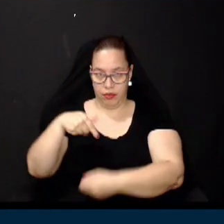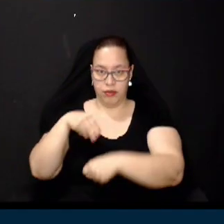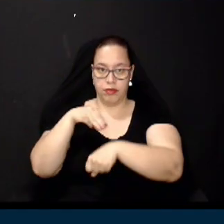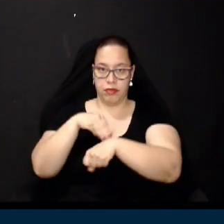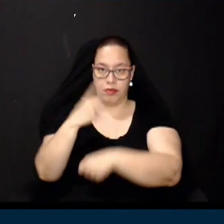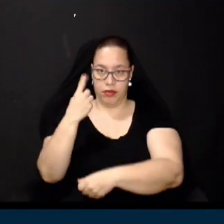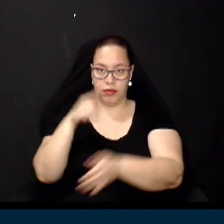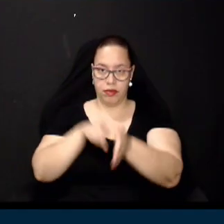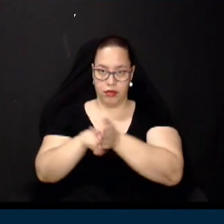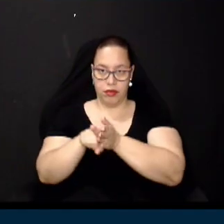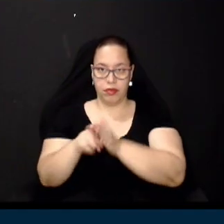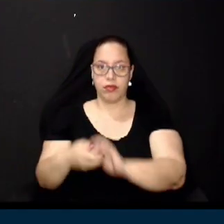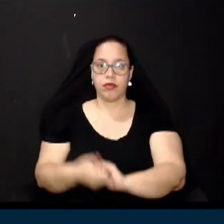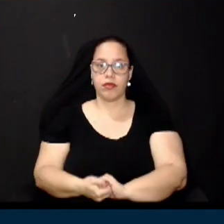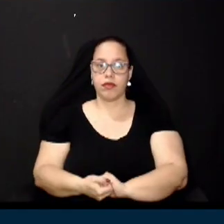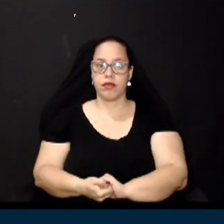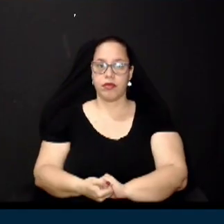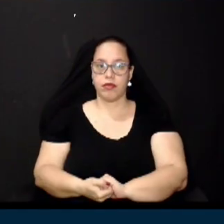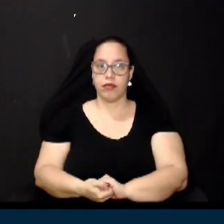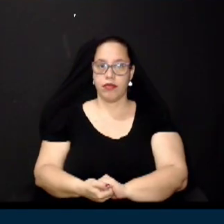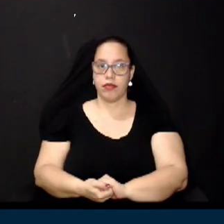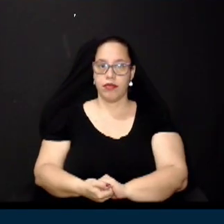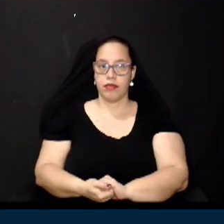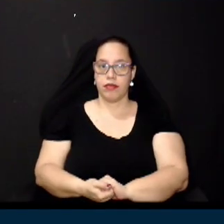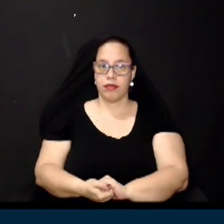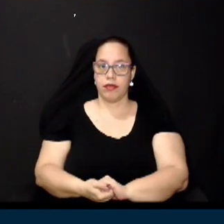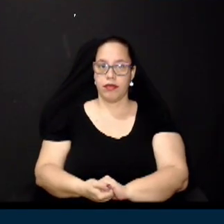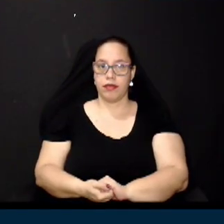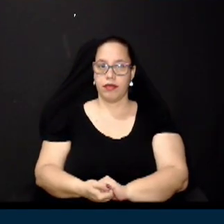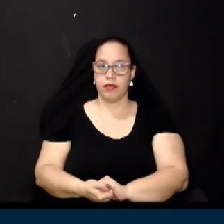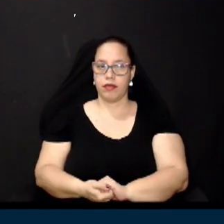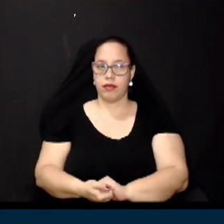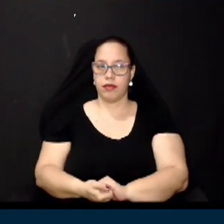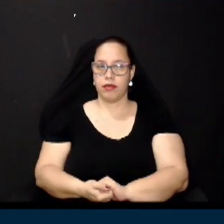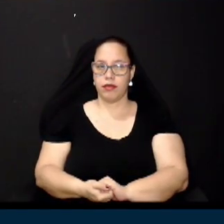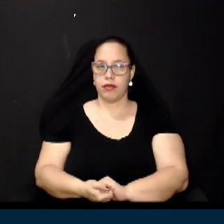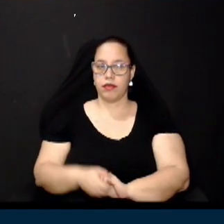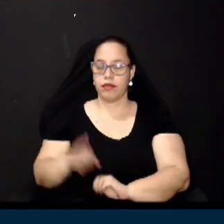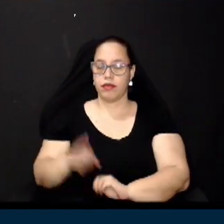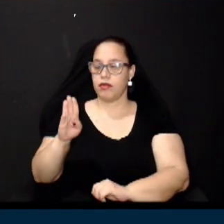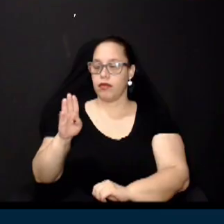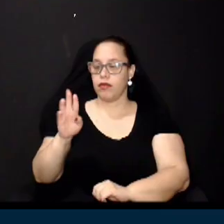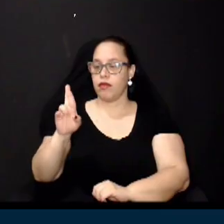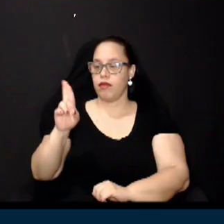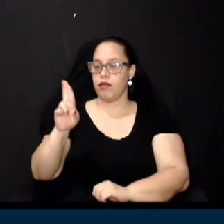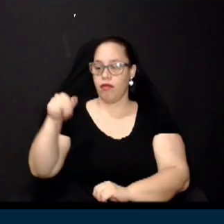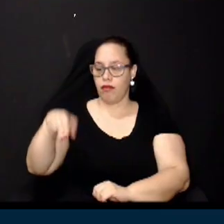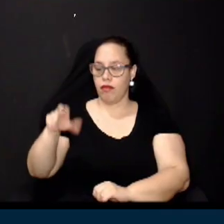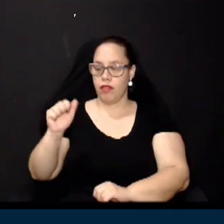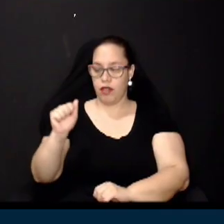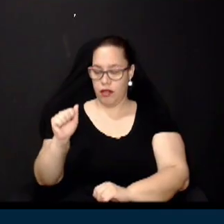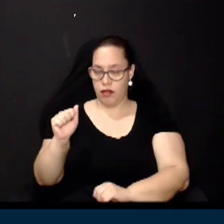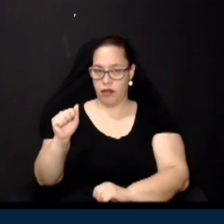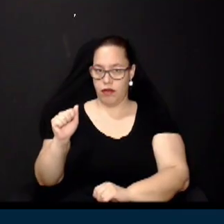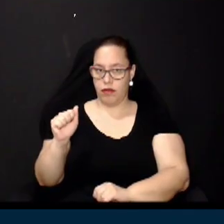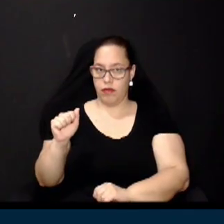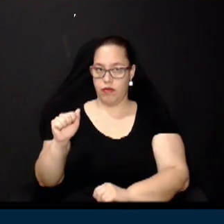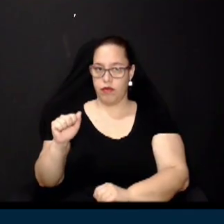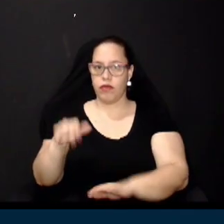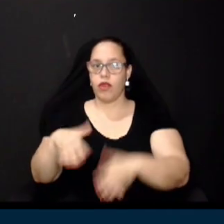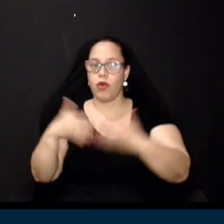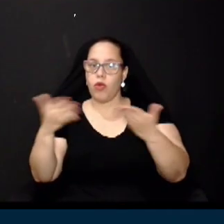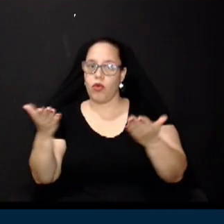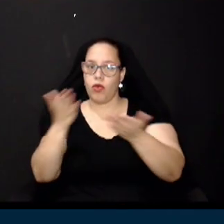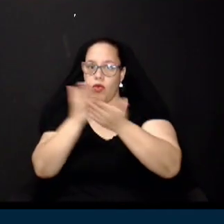por gentileza? Vamos ver quem é que tá com a gente aqui. A Bruna Faria, do São Bernardo. Quando o término